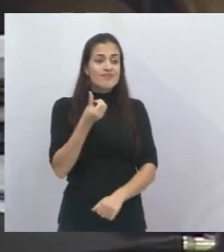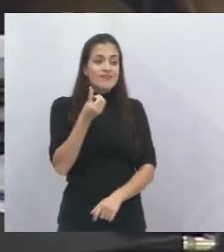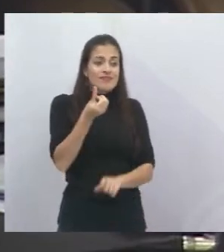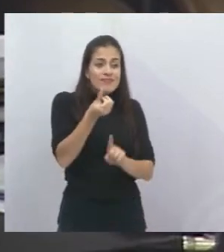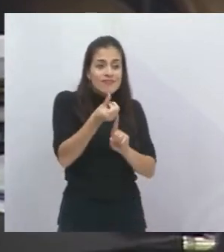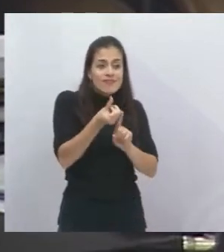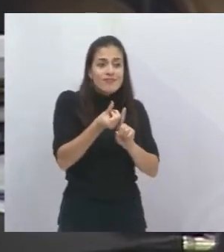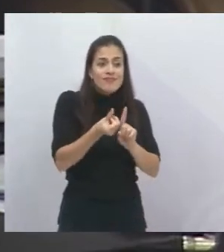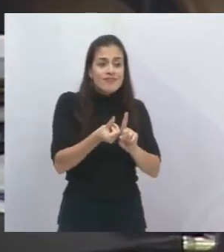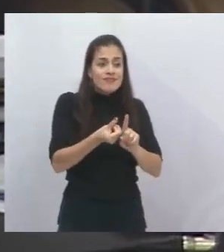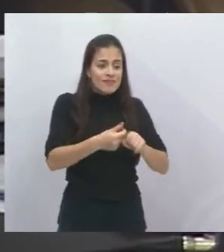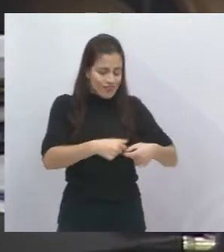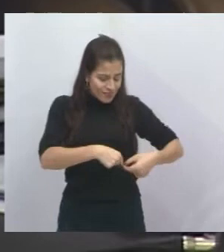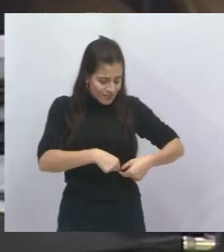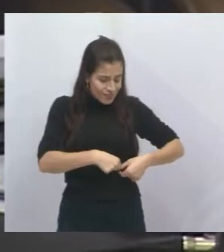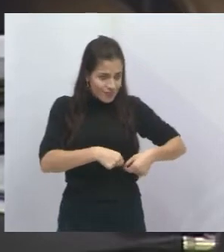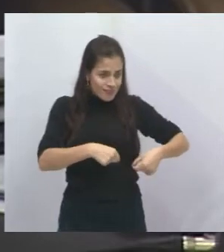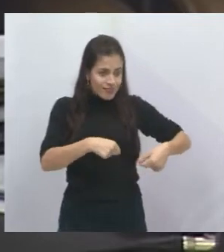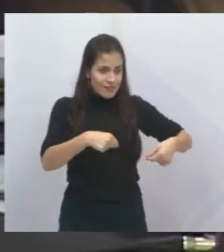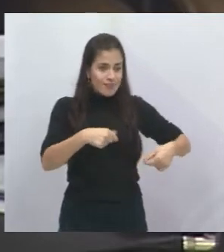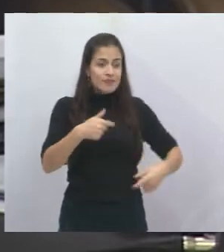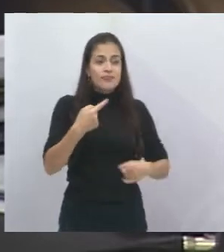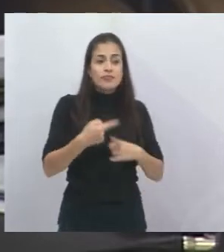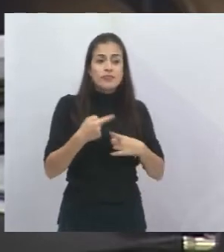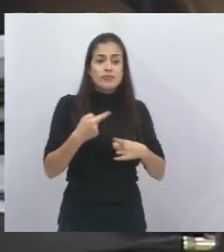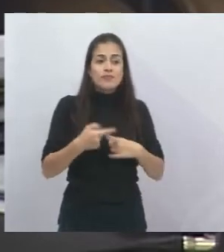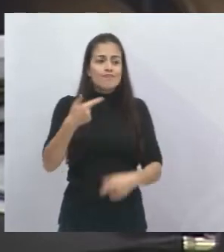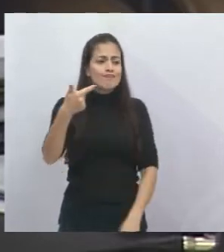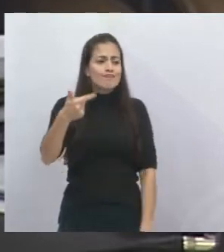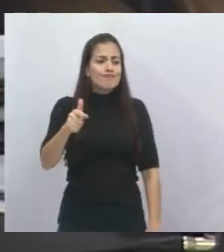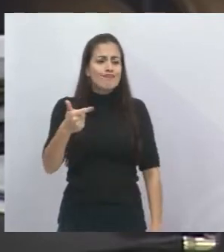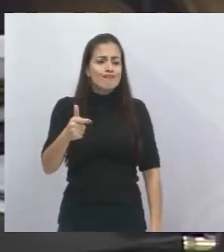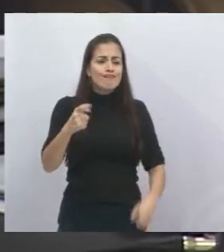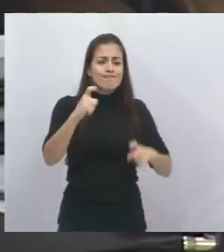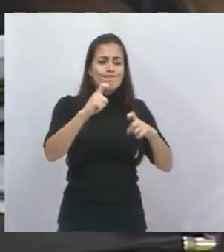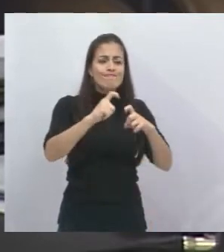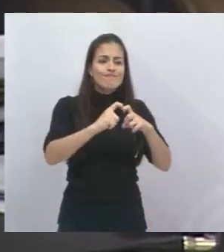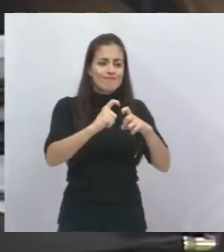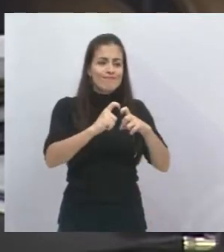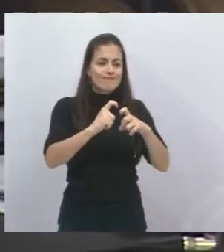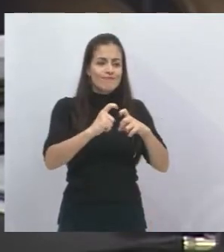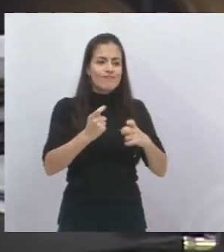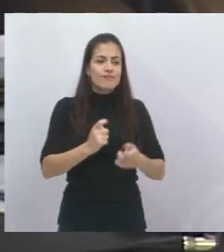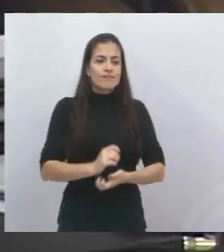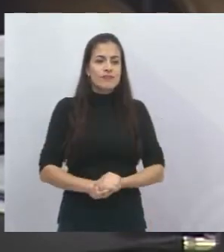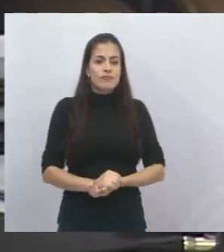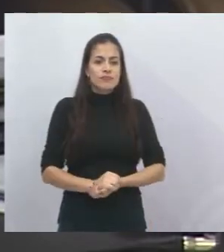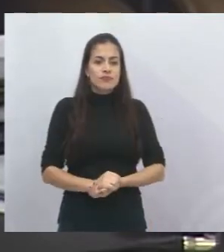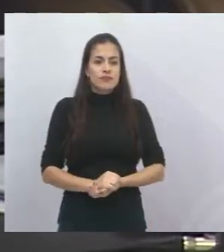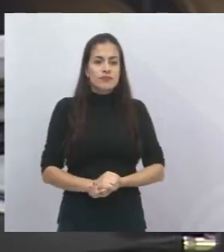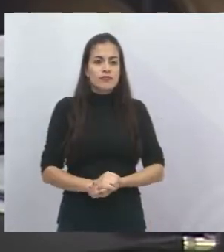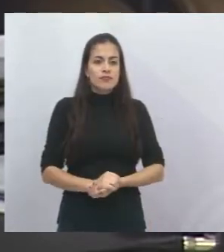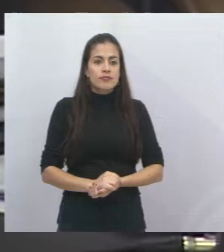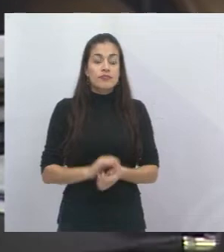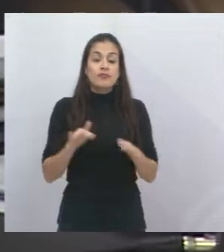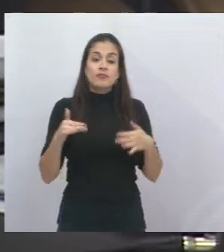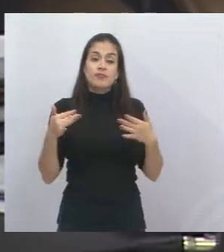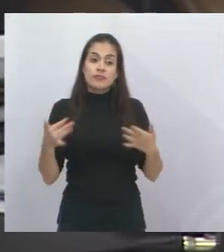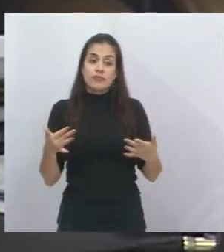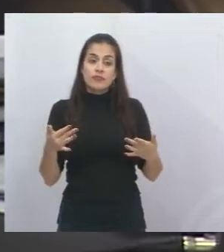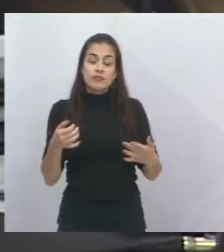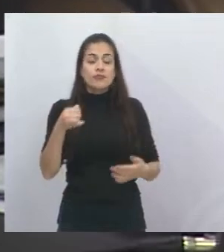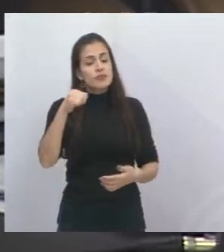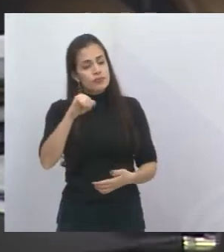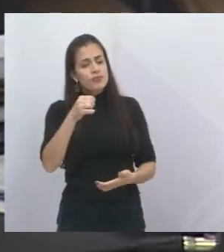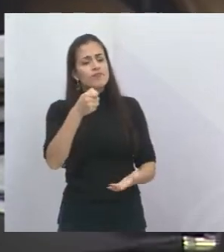uma sonda, porque não consegue consulta. Então, assim, quem puder pagar desses aposentados, eles vão